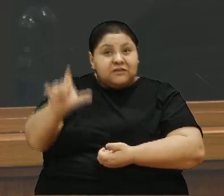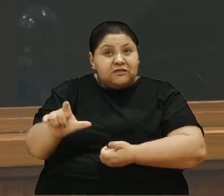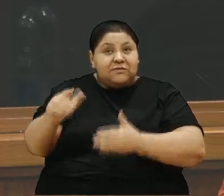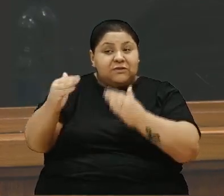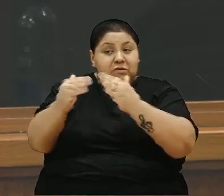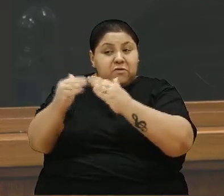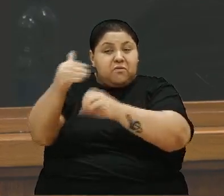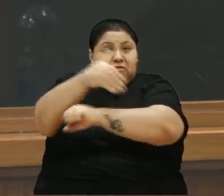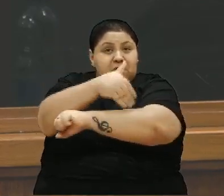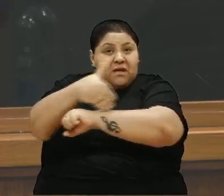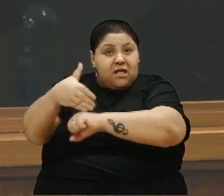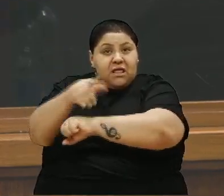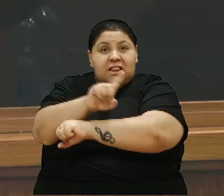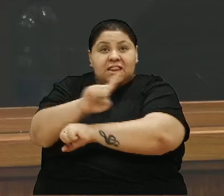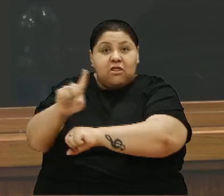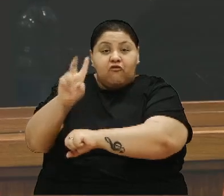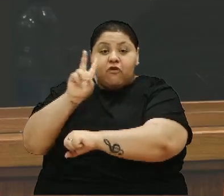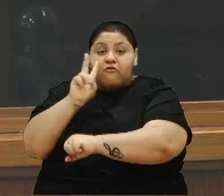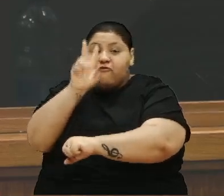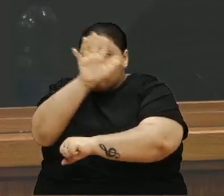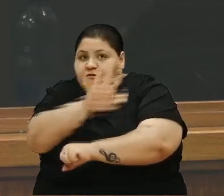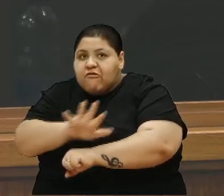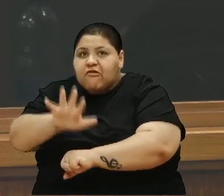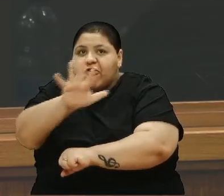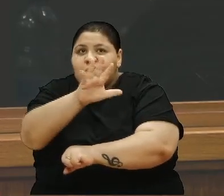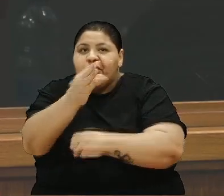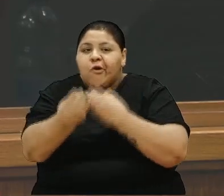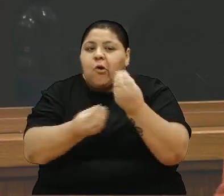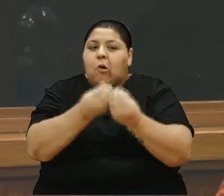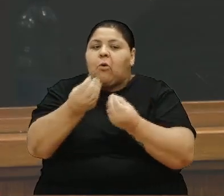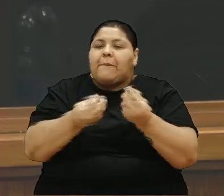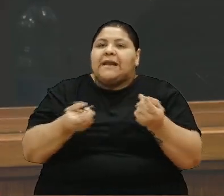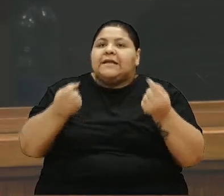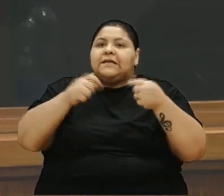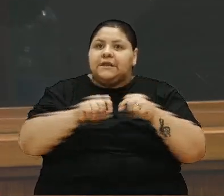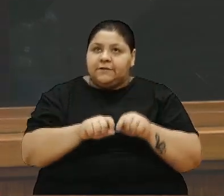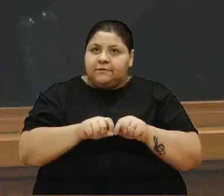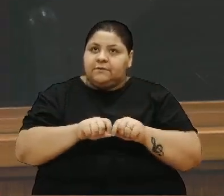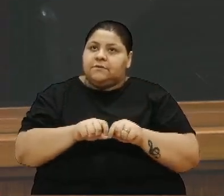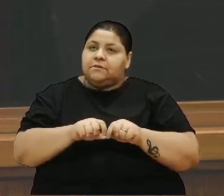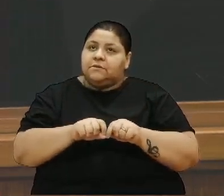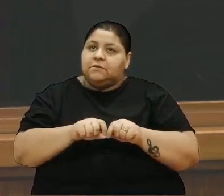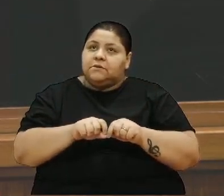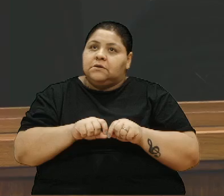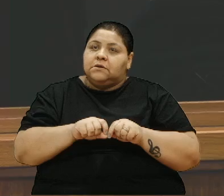de rua não forem vistas como uma necessidade